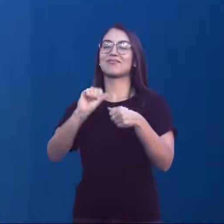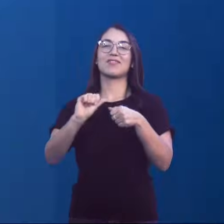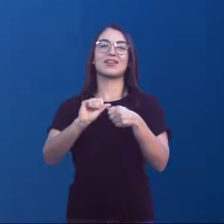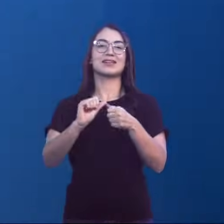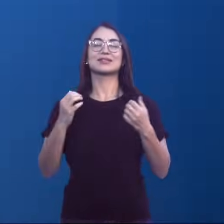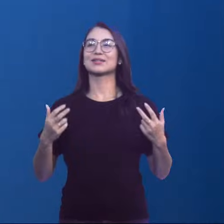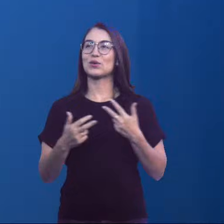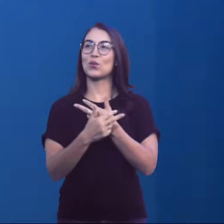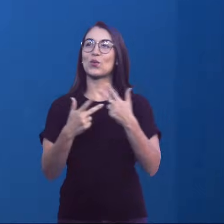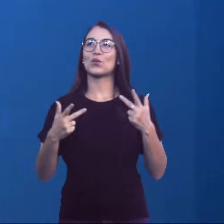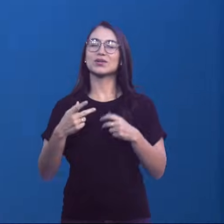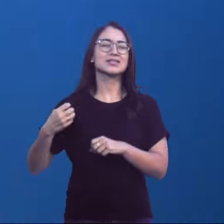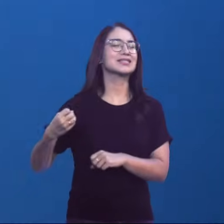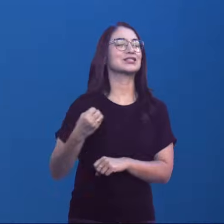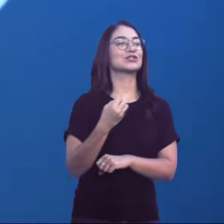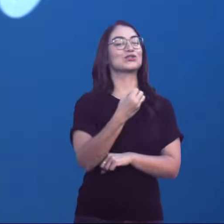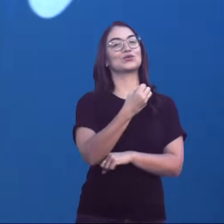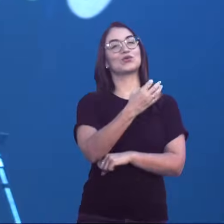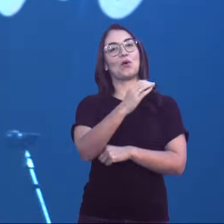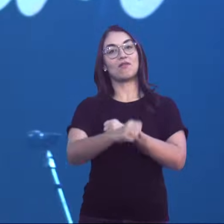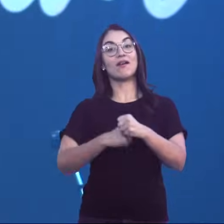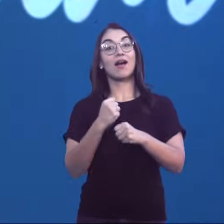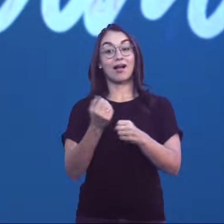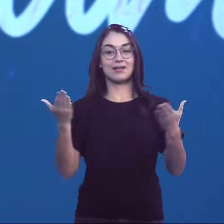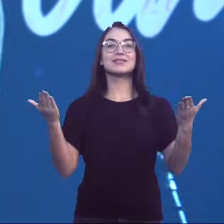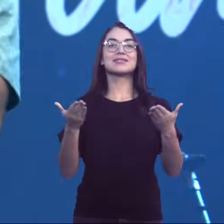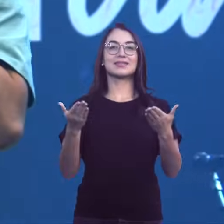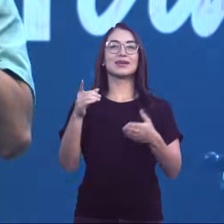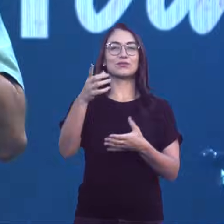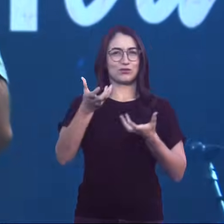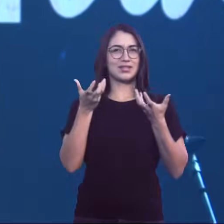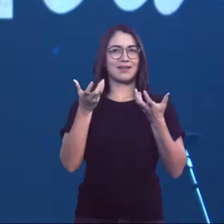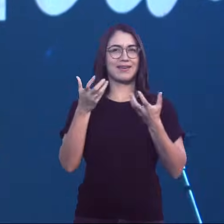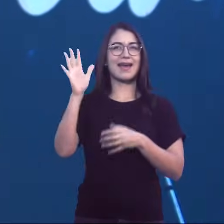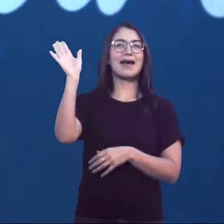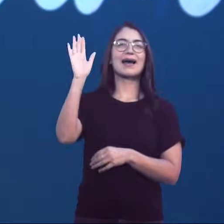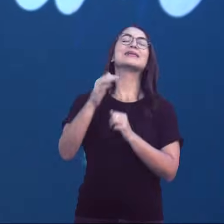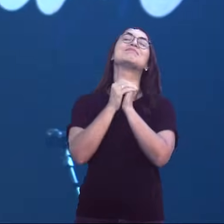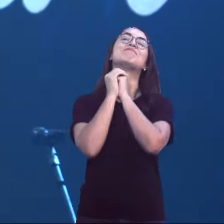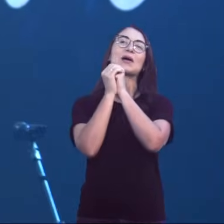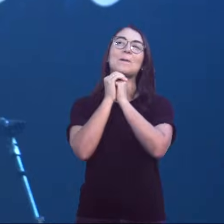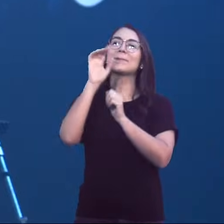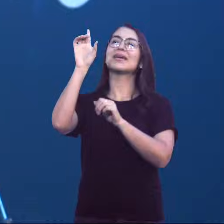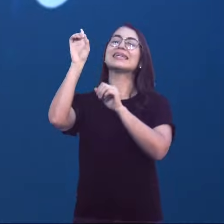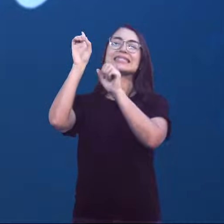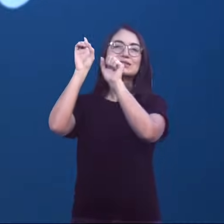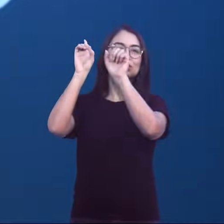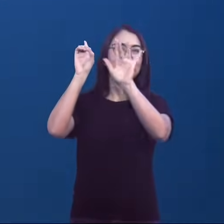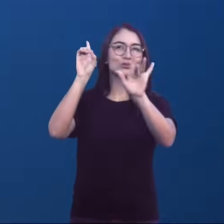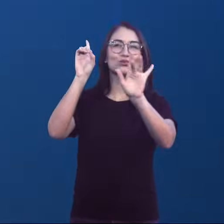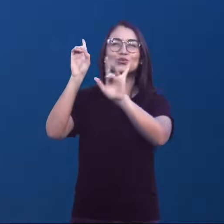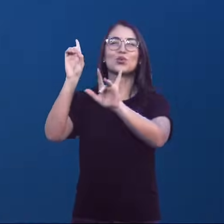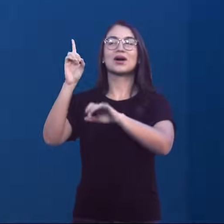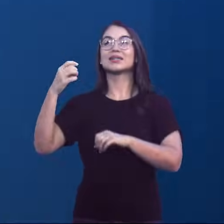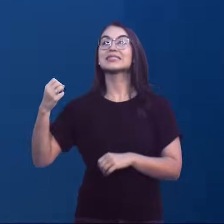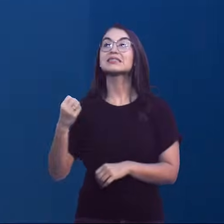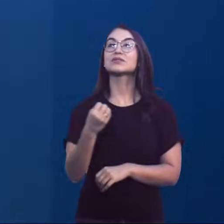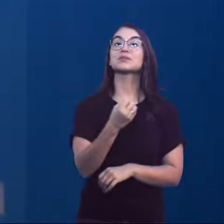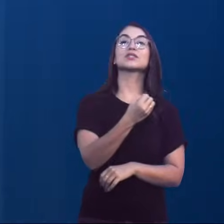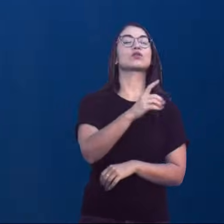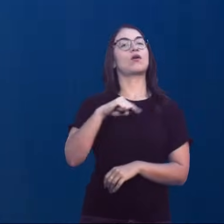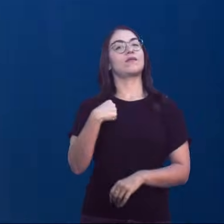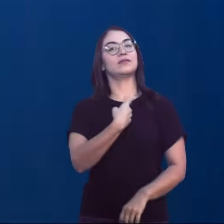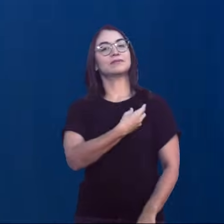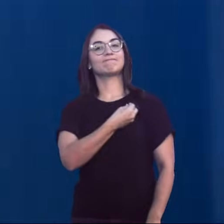fazer esse ano. Quem quer viver coisa nova com Deus? Quer viver? Amém. Deus vai nos visitar de maneira nova e para isso a